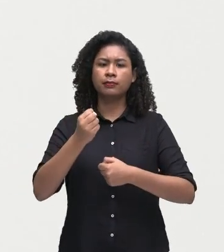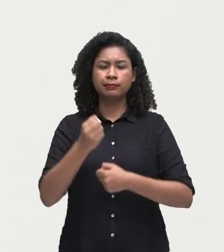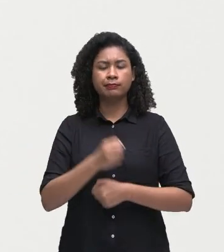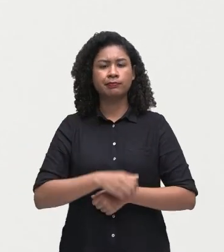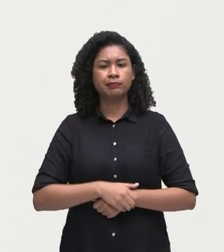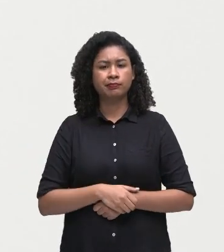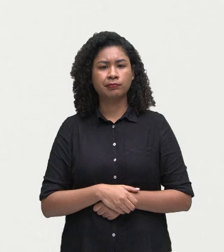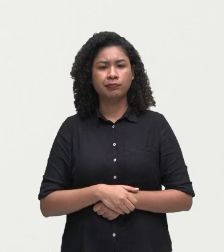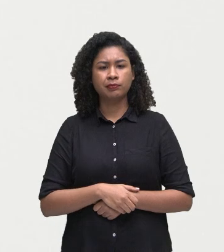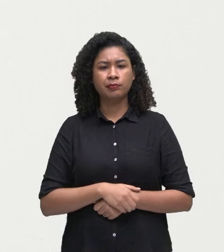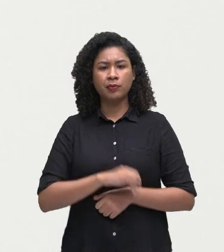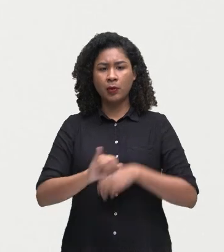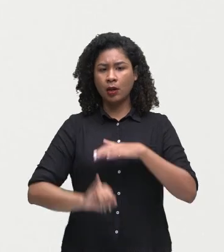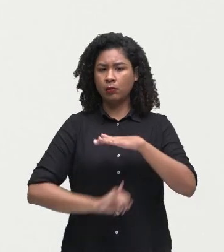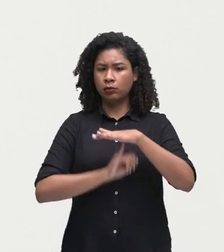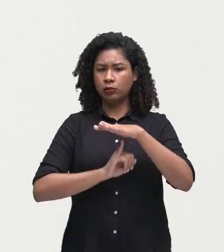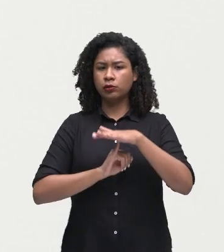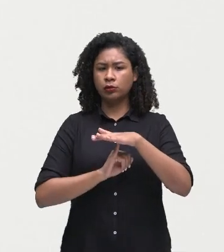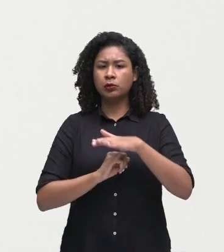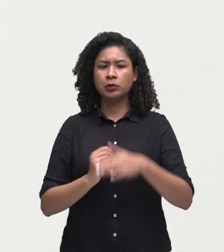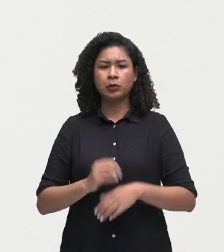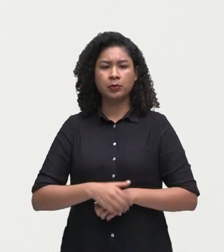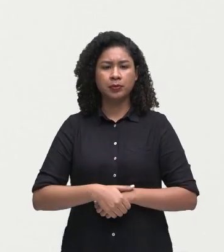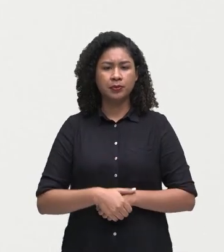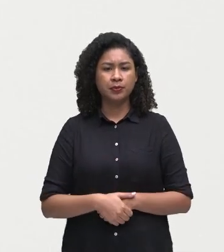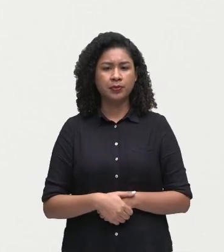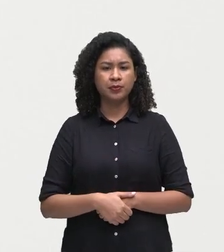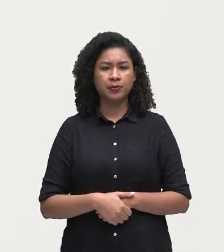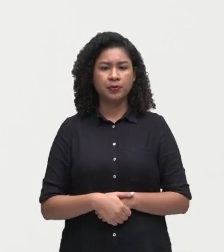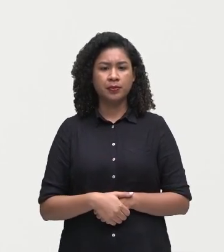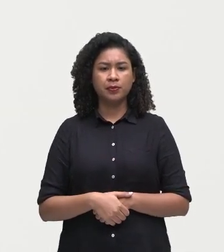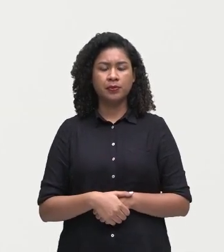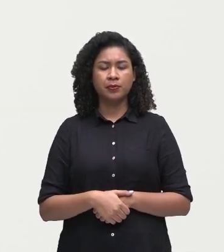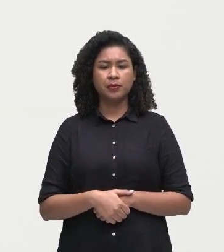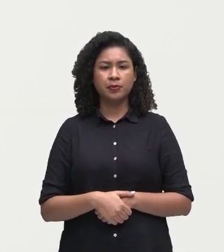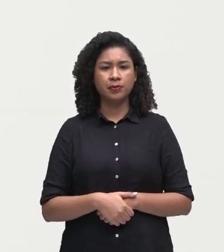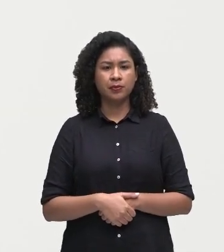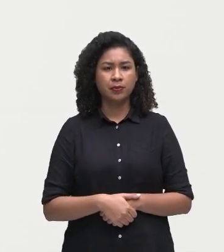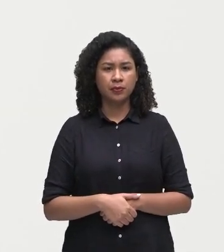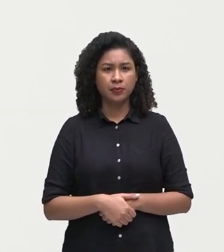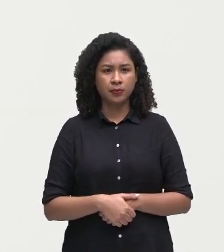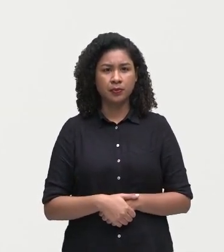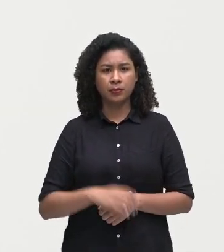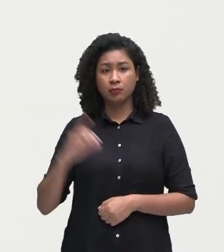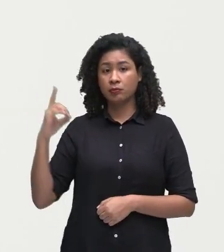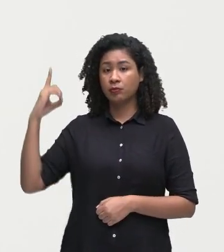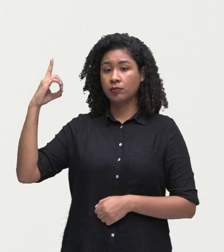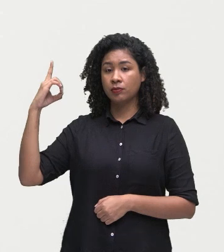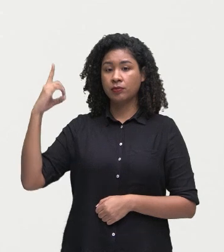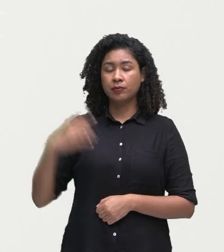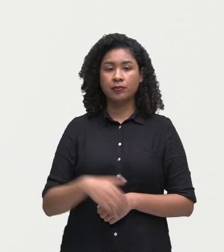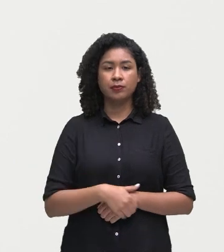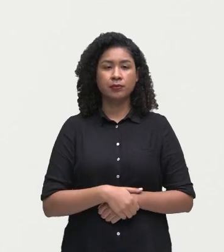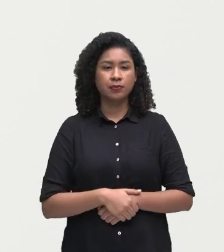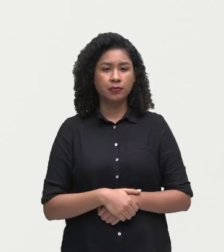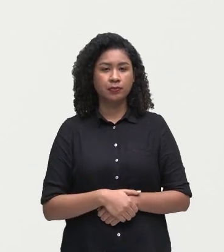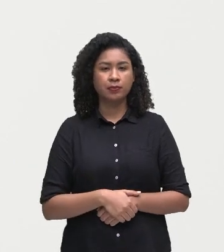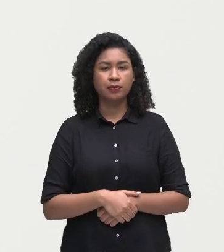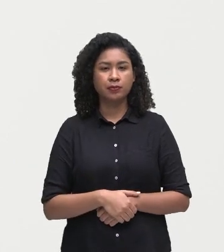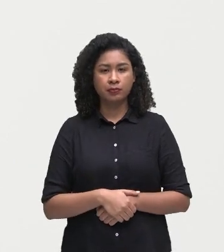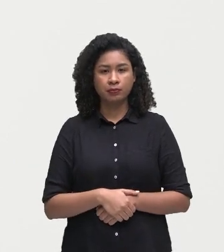concerne ao caráter internacional das universidades. Letra D. Abalo do sistema